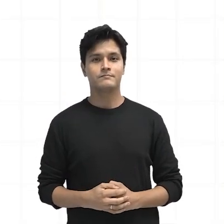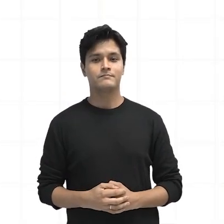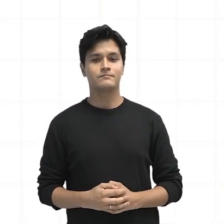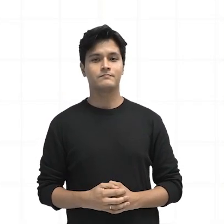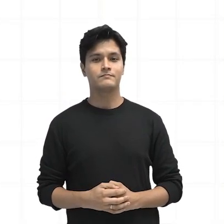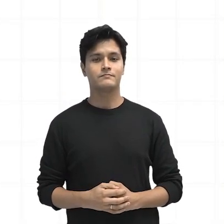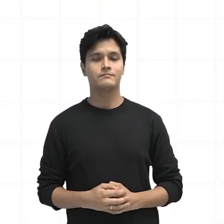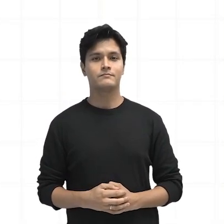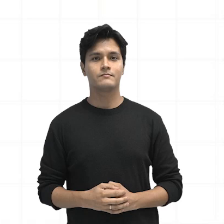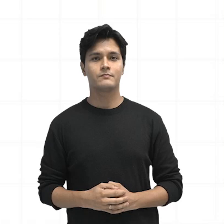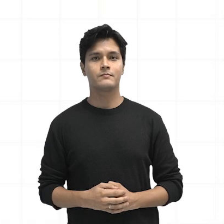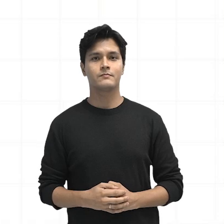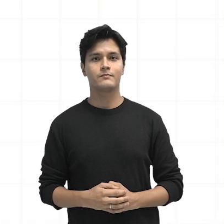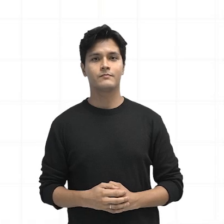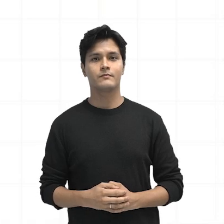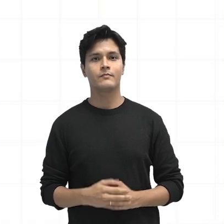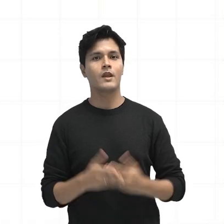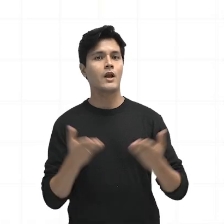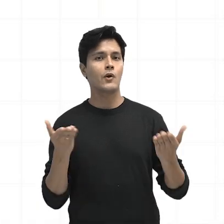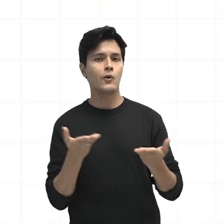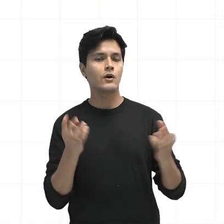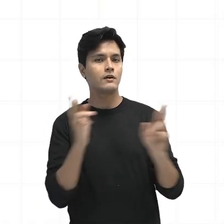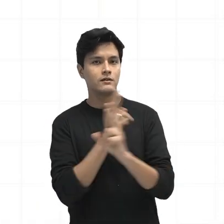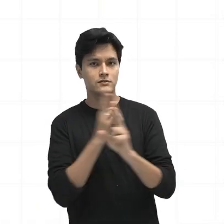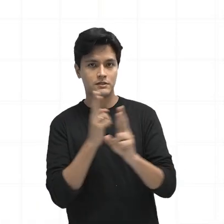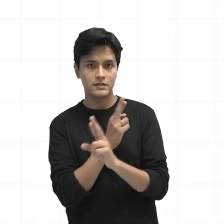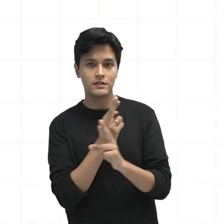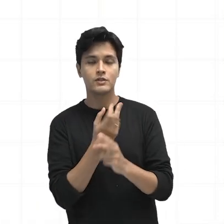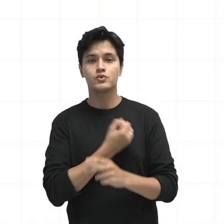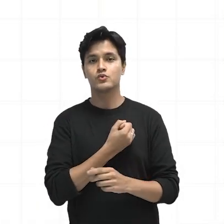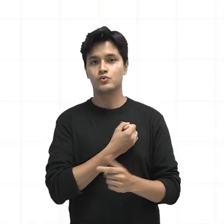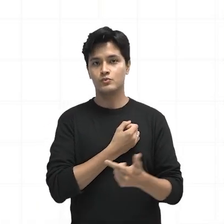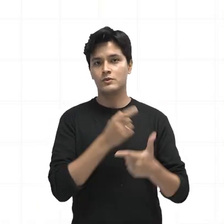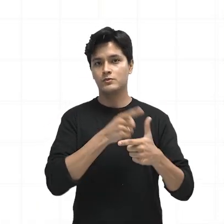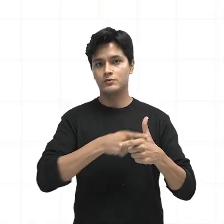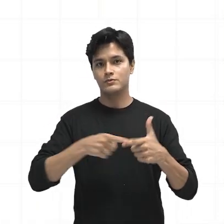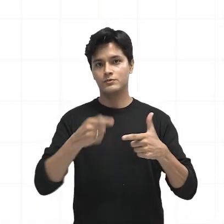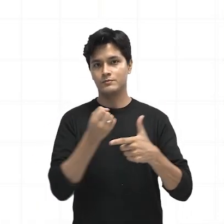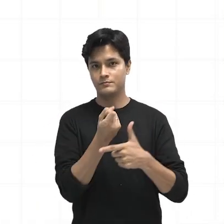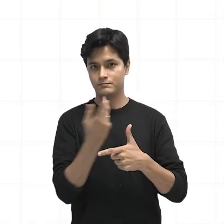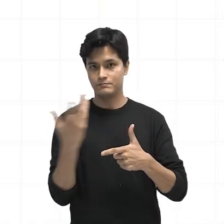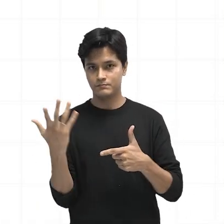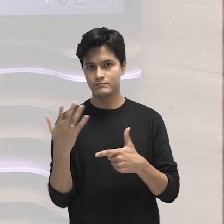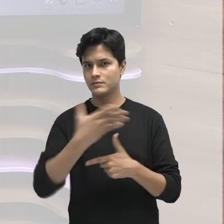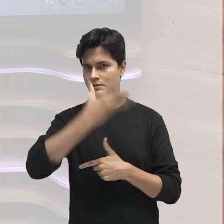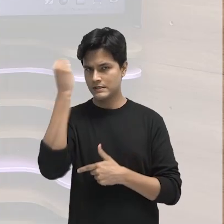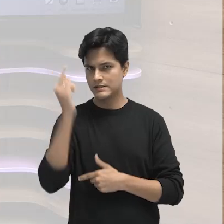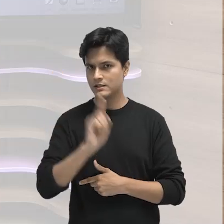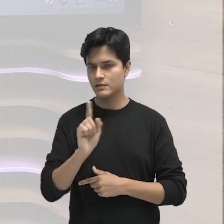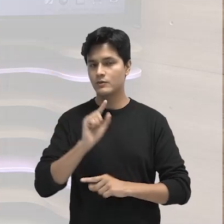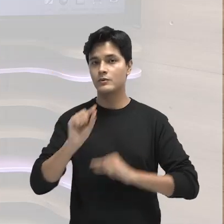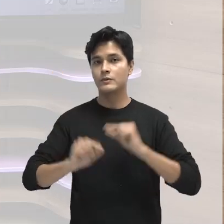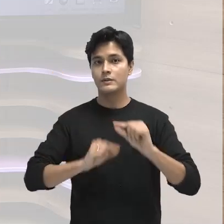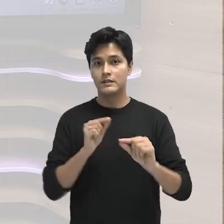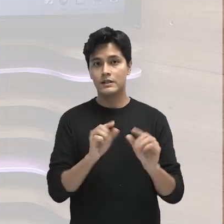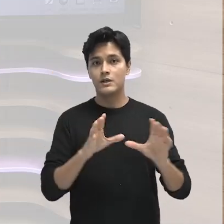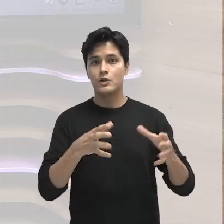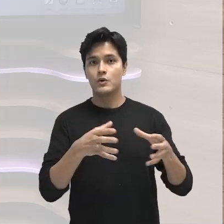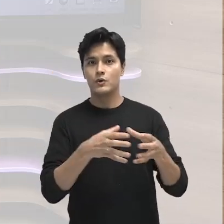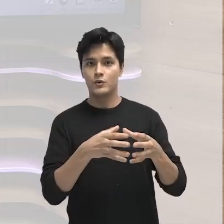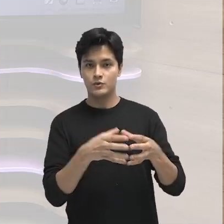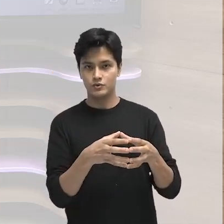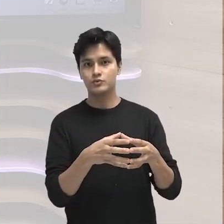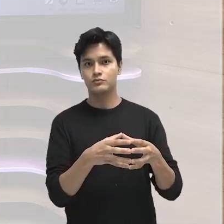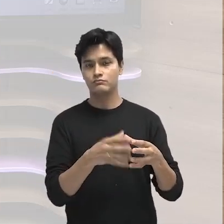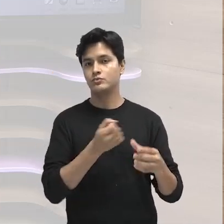Agora, em se tratando de números racionais, não se esqueçam que esse conjunto é o conjunto de